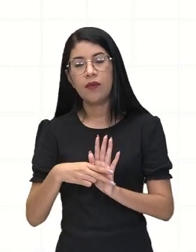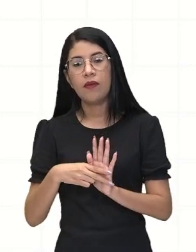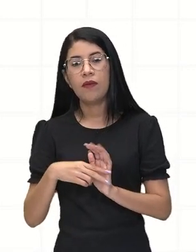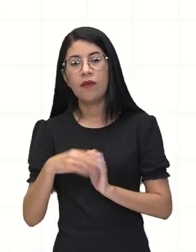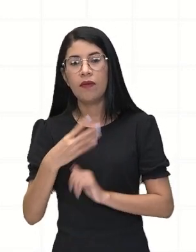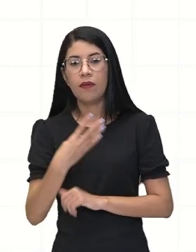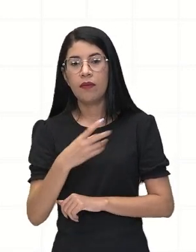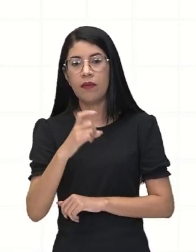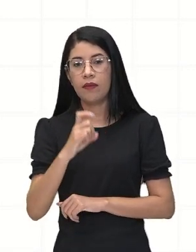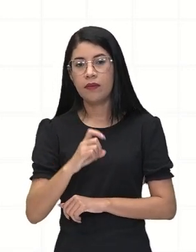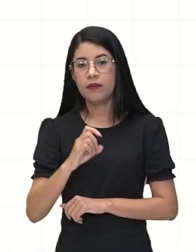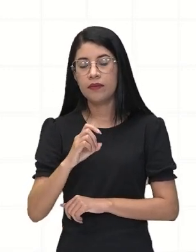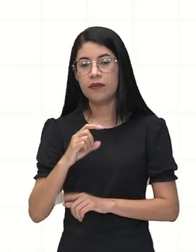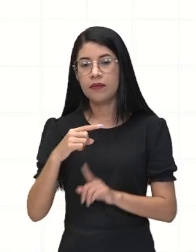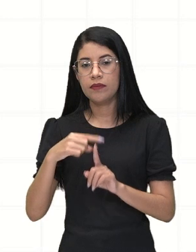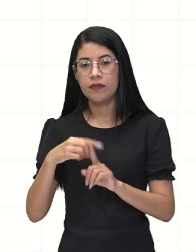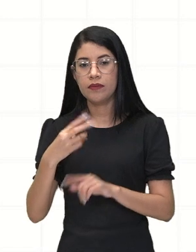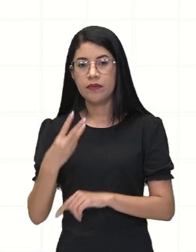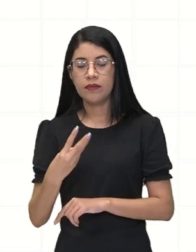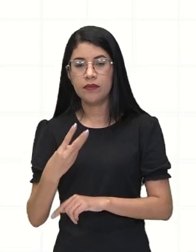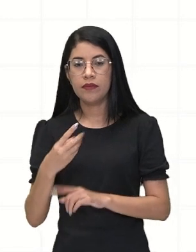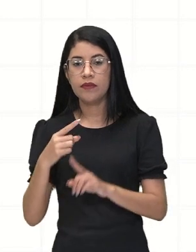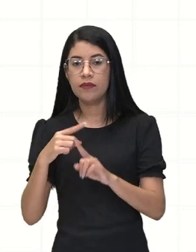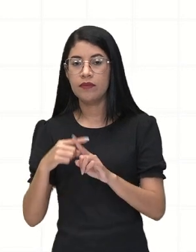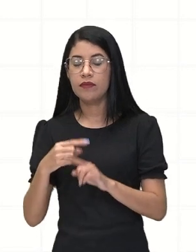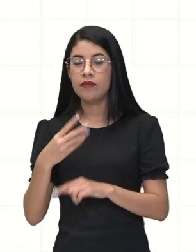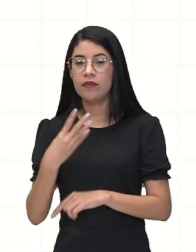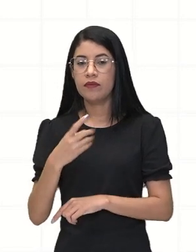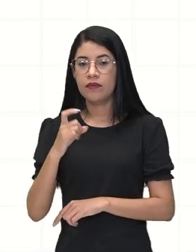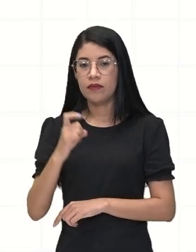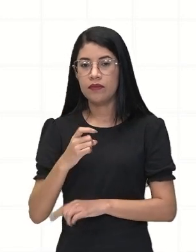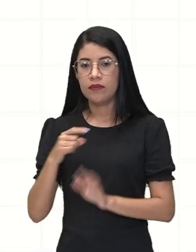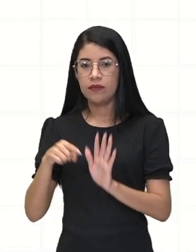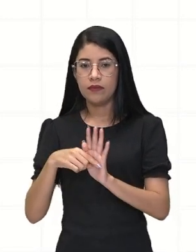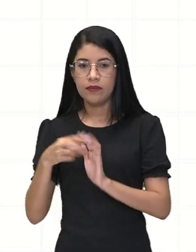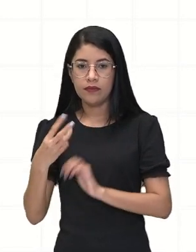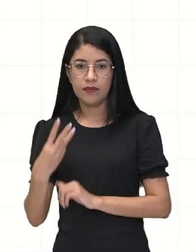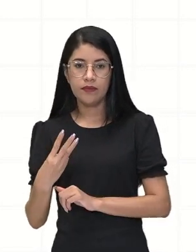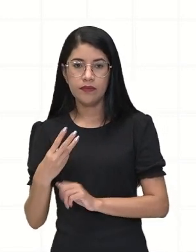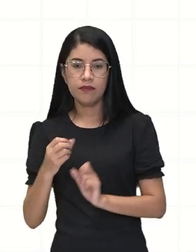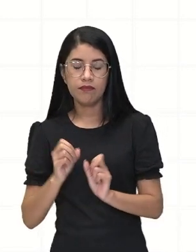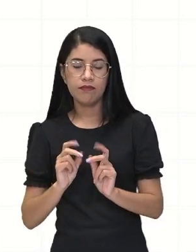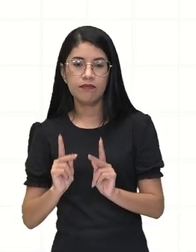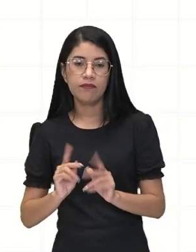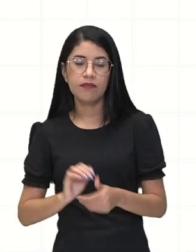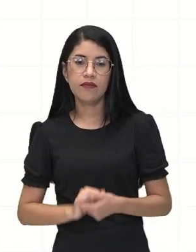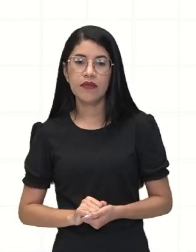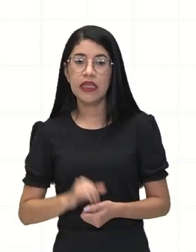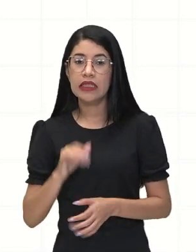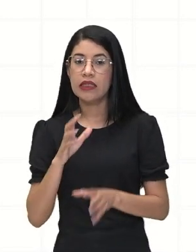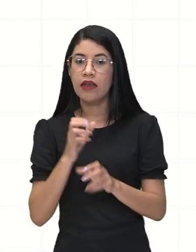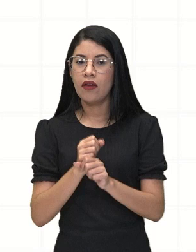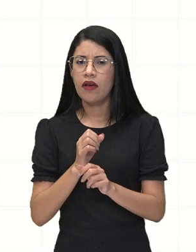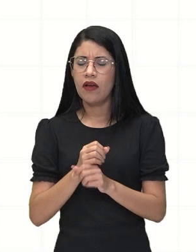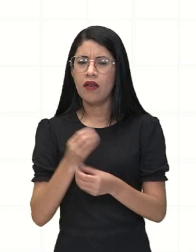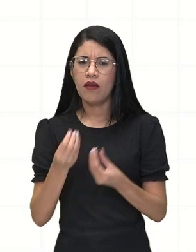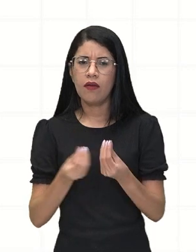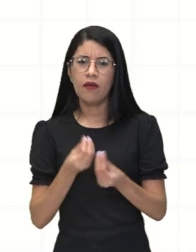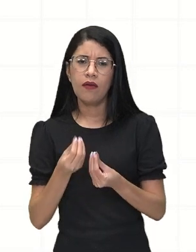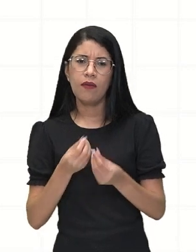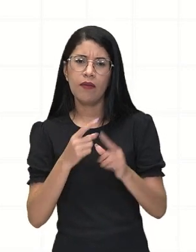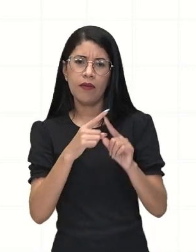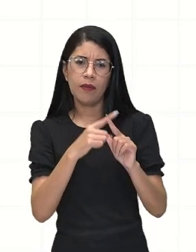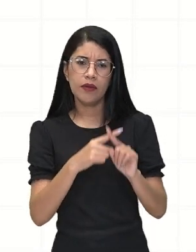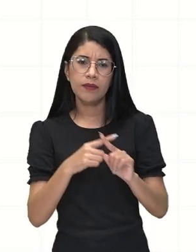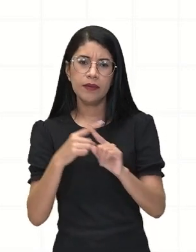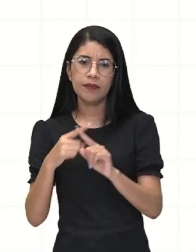como 4x mais 3 vezes 4x menos 3. Se eu fizer o produto, observa que eu vou voltar exatamente para